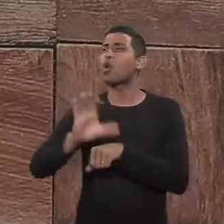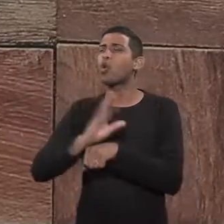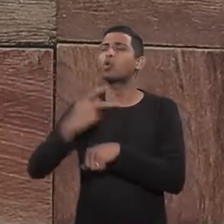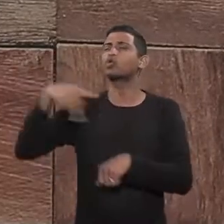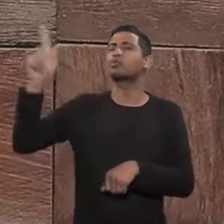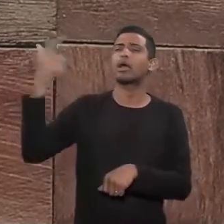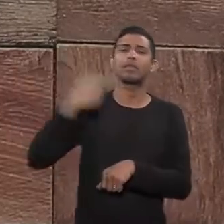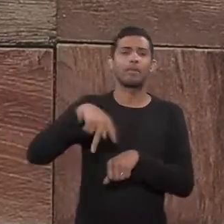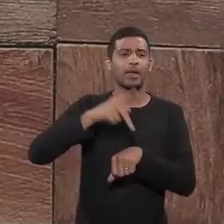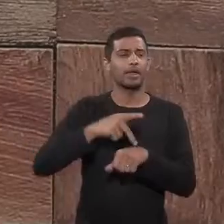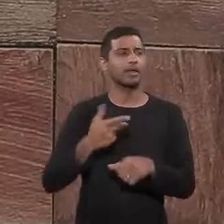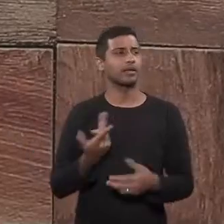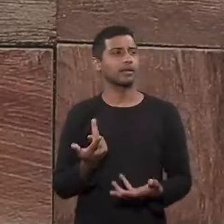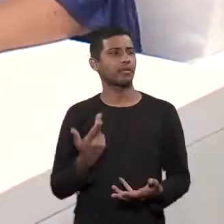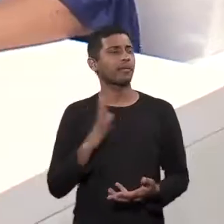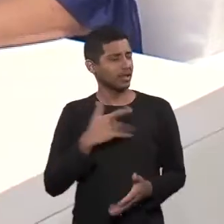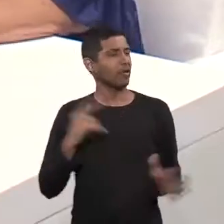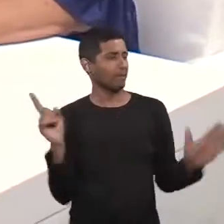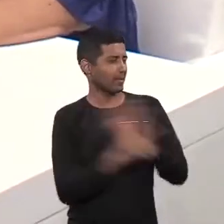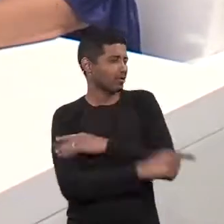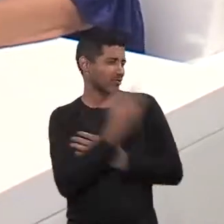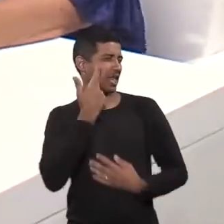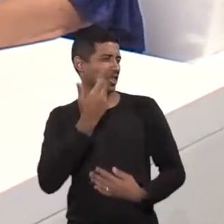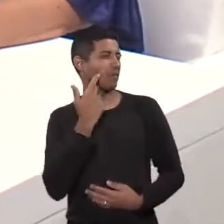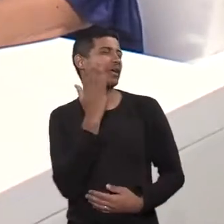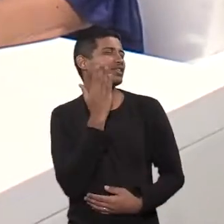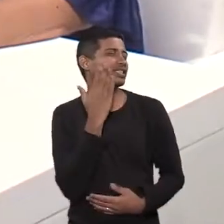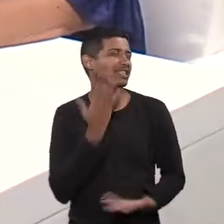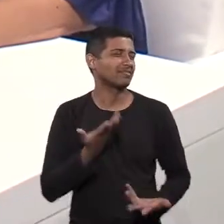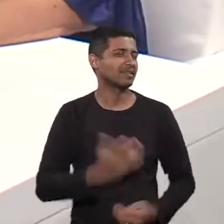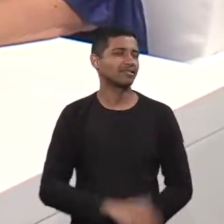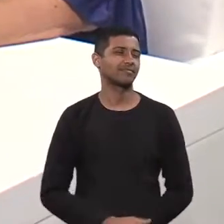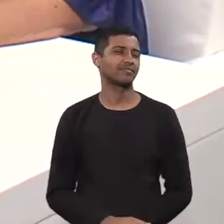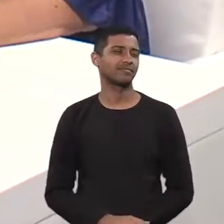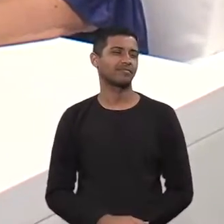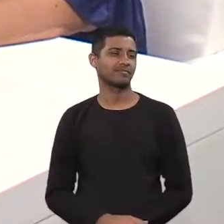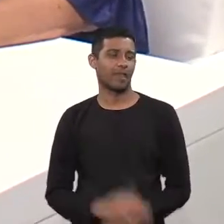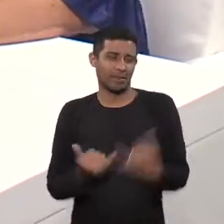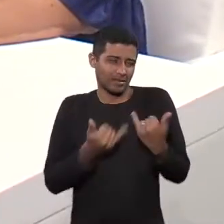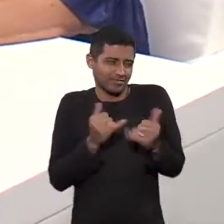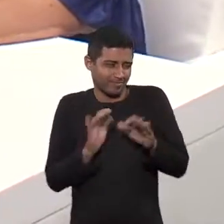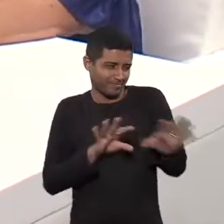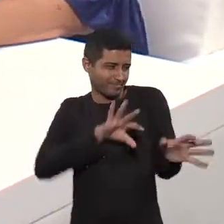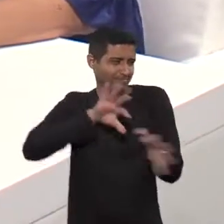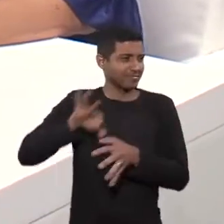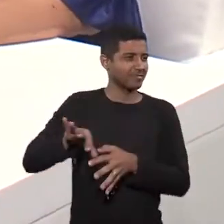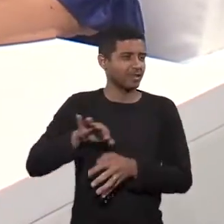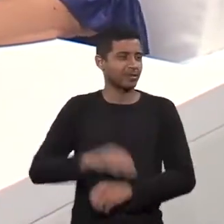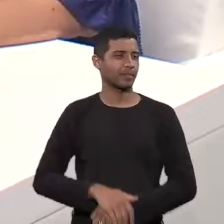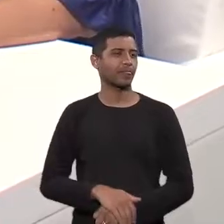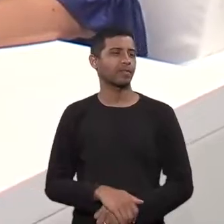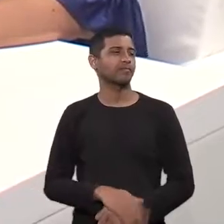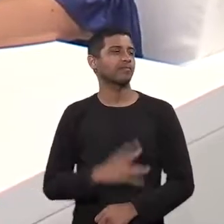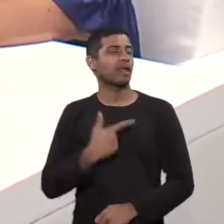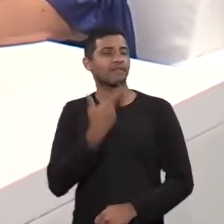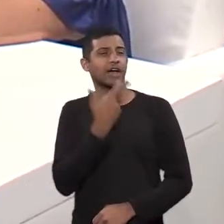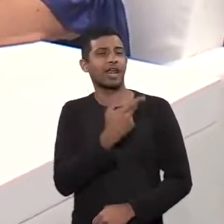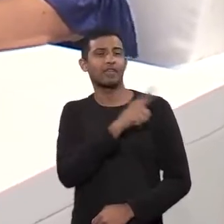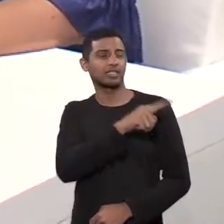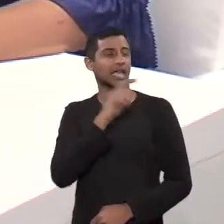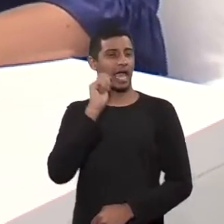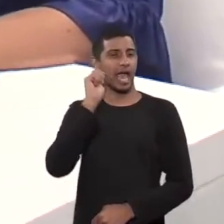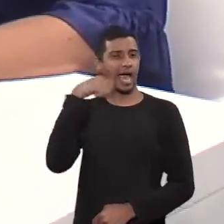eu sempre viajava. E aí vem aquela clássica pergunta que a gente sempre quer saber. Brincadeiras à parte, a saída